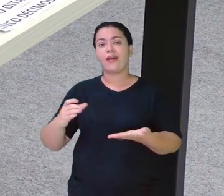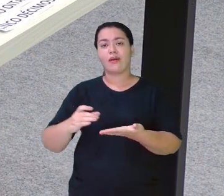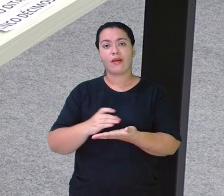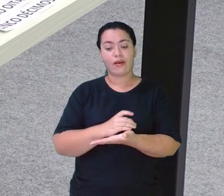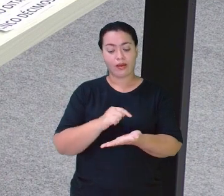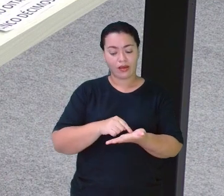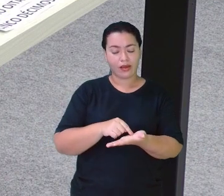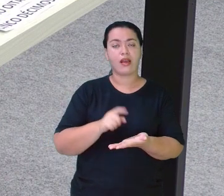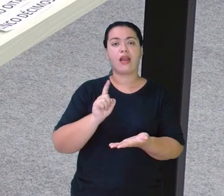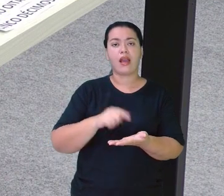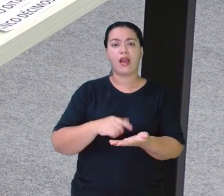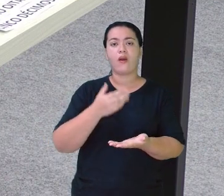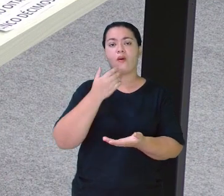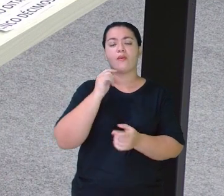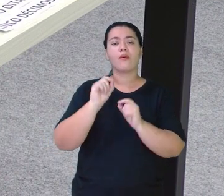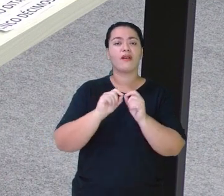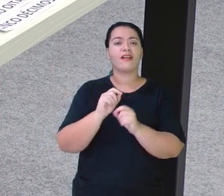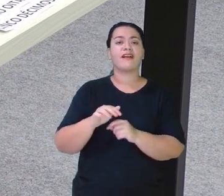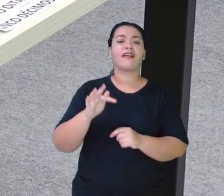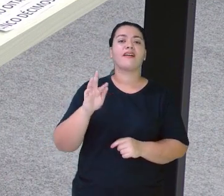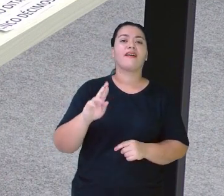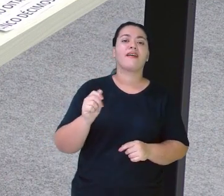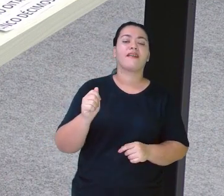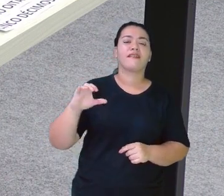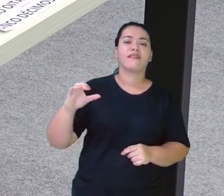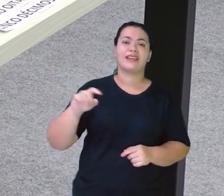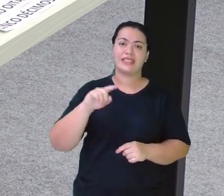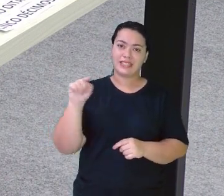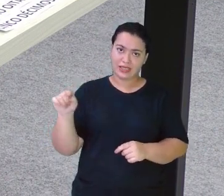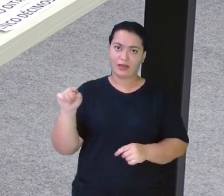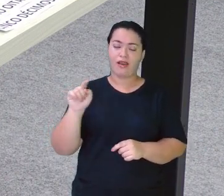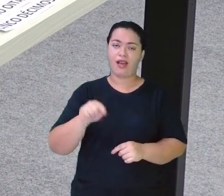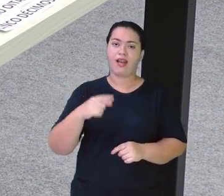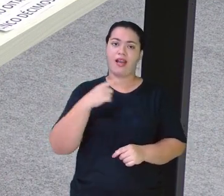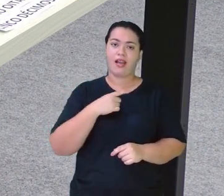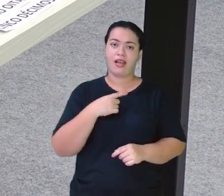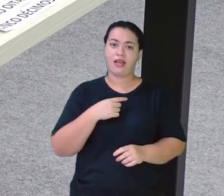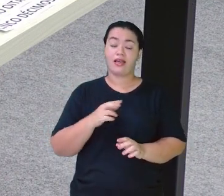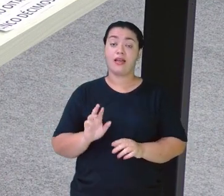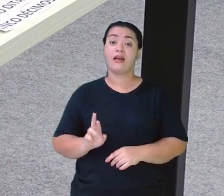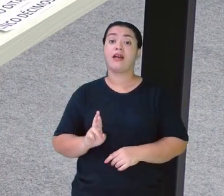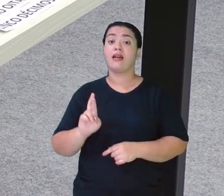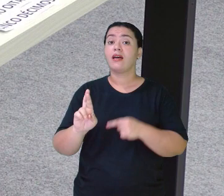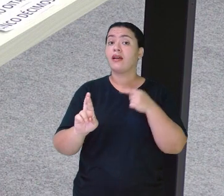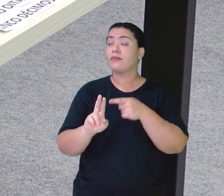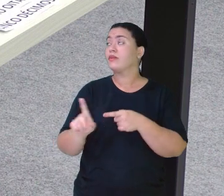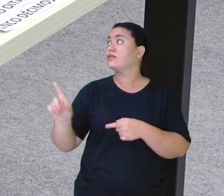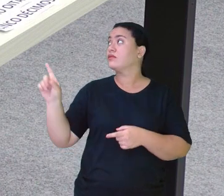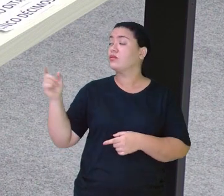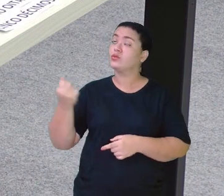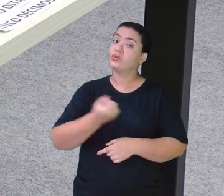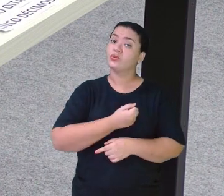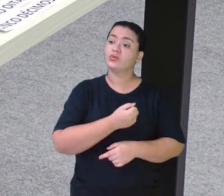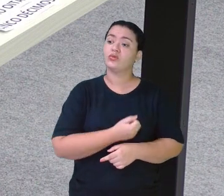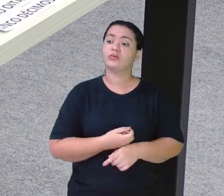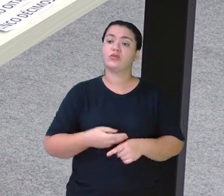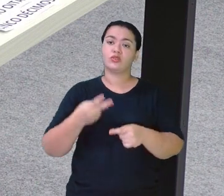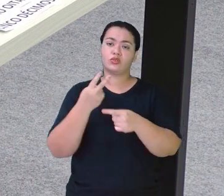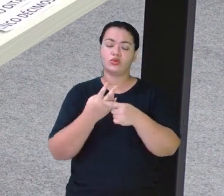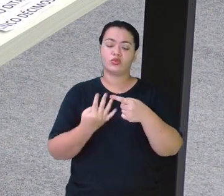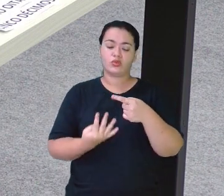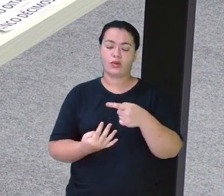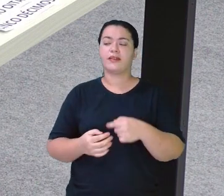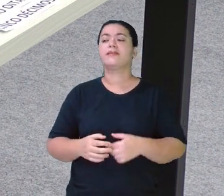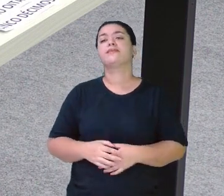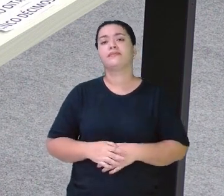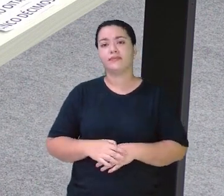uma fração do bolo. E aqui eu representei o número fracionário, tá certo? Então, tem vários